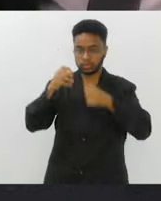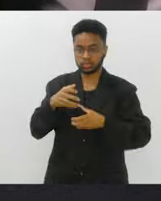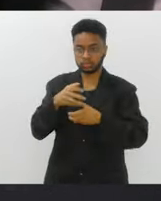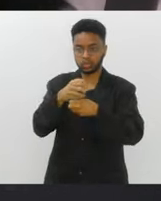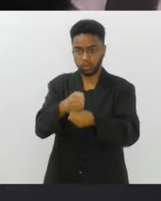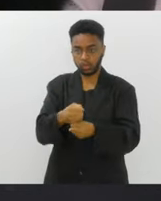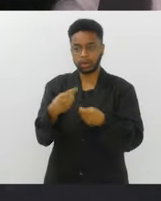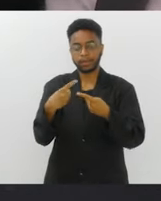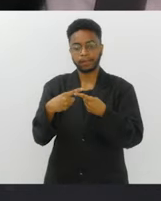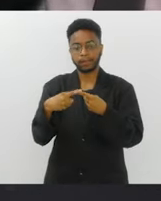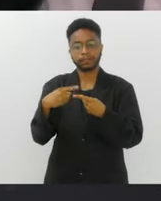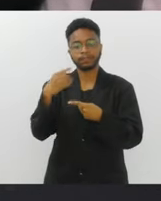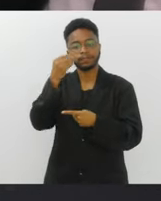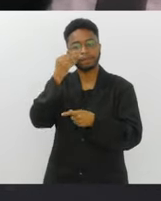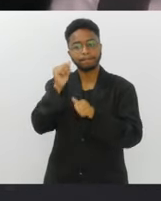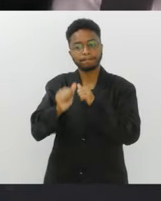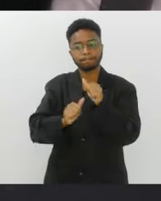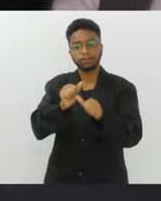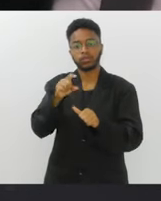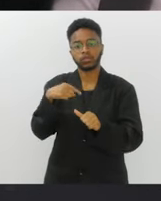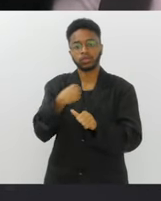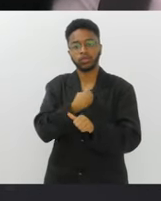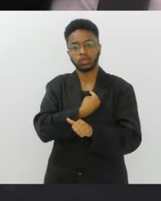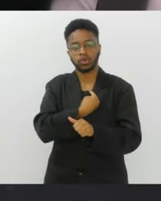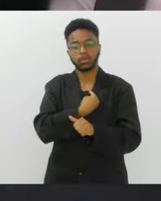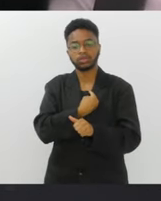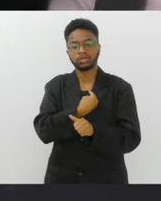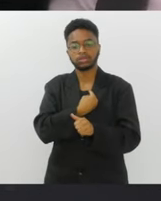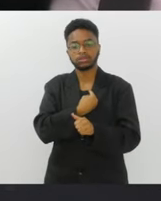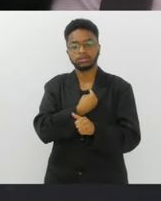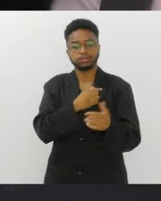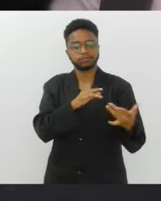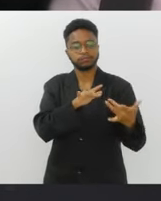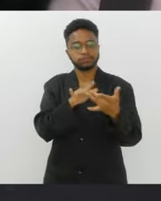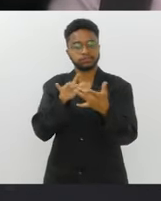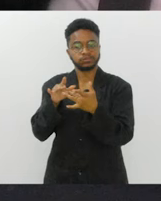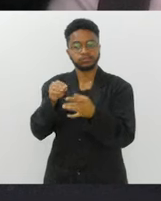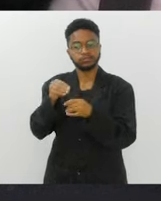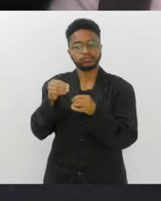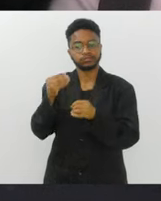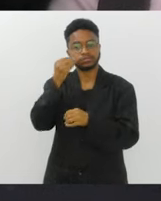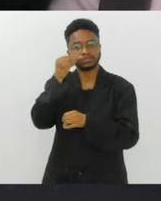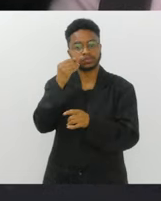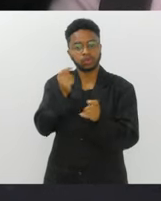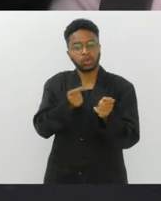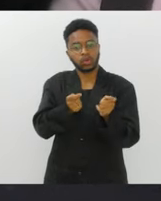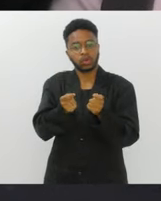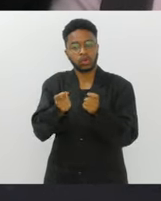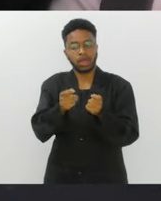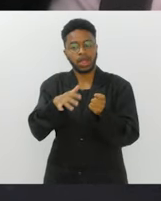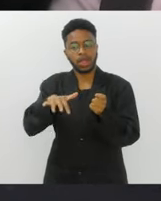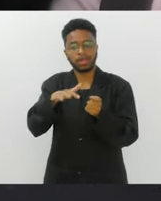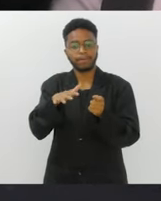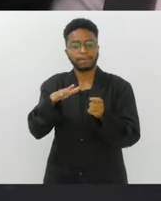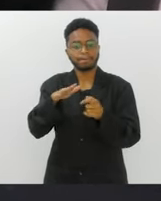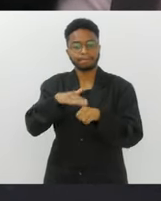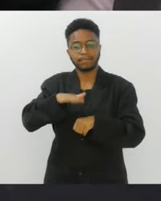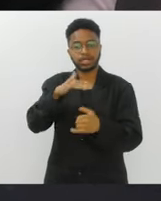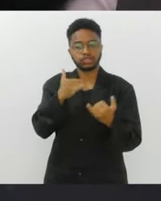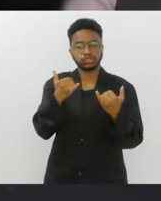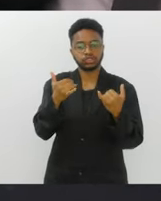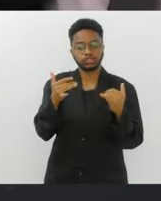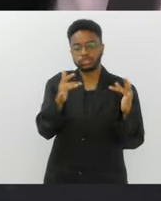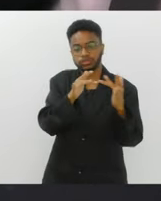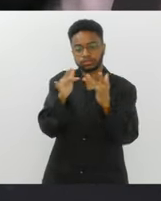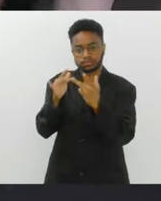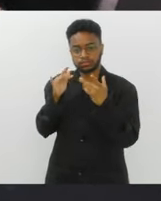uma mudança, inclusive, da nossa abordagem de controle, de uma abordagem mais colaborativa, mais próxima, tanto da